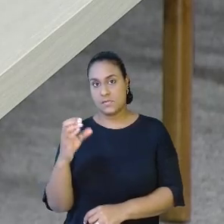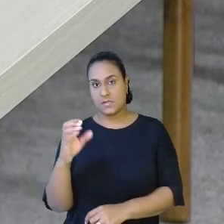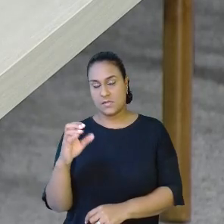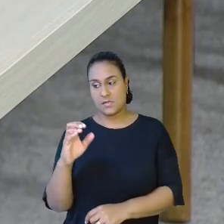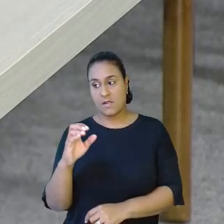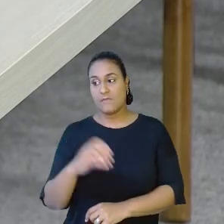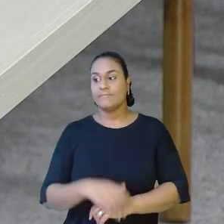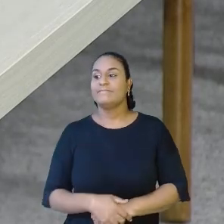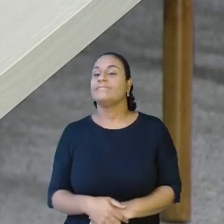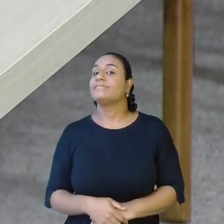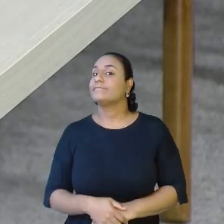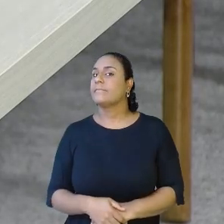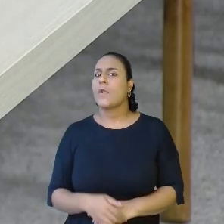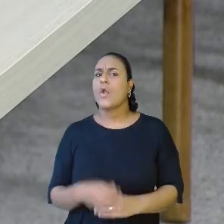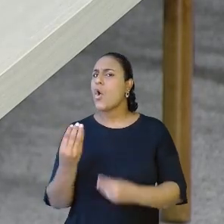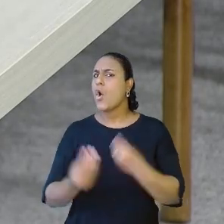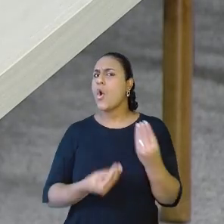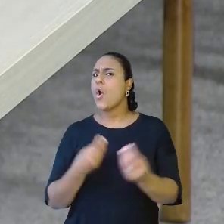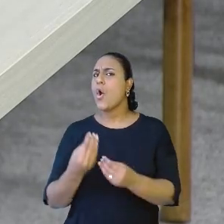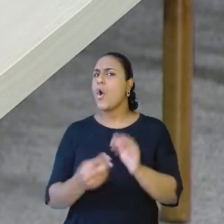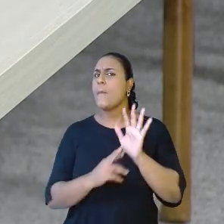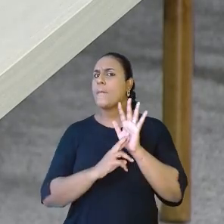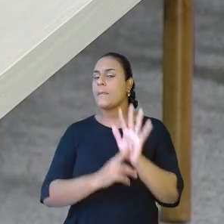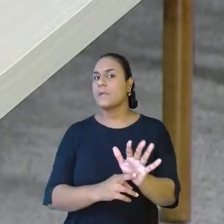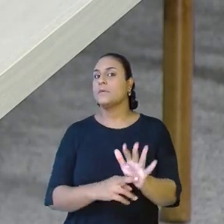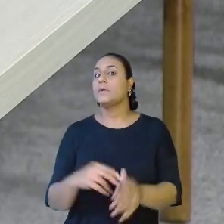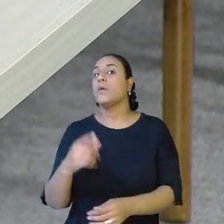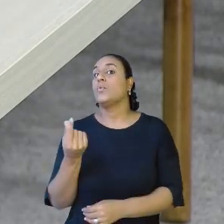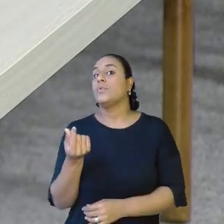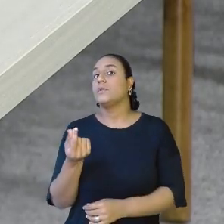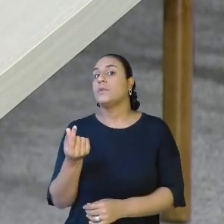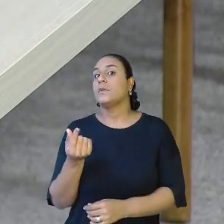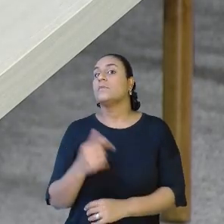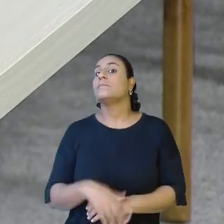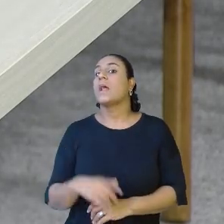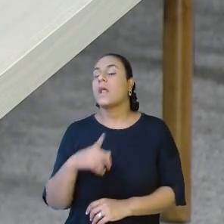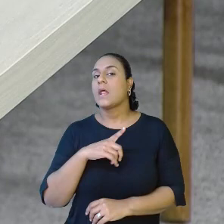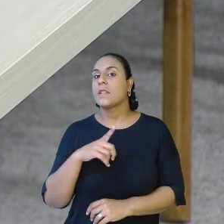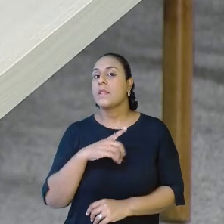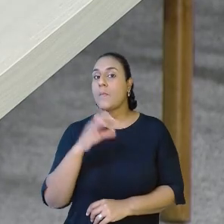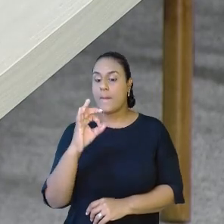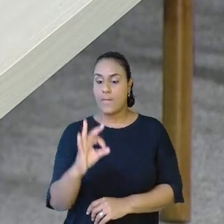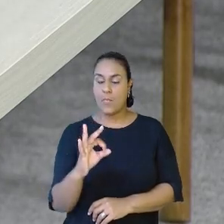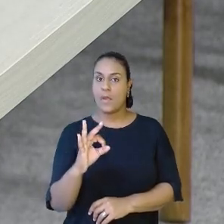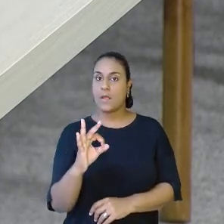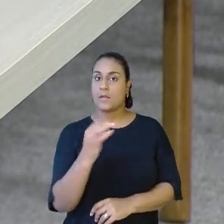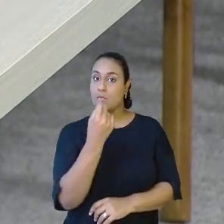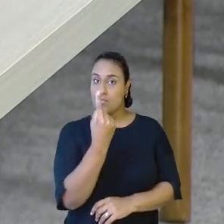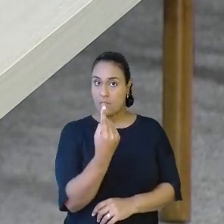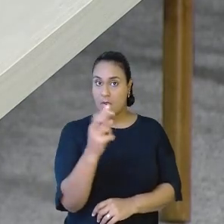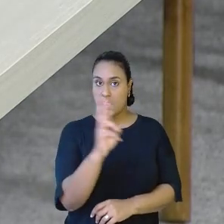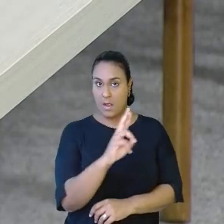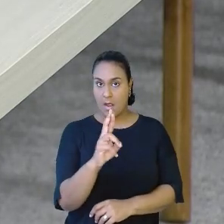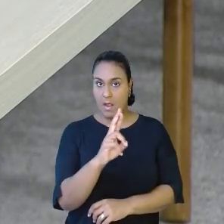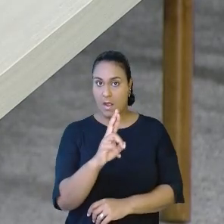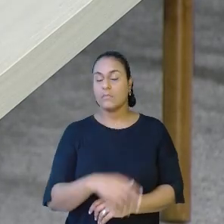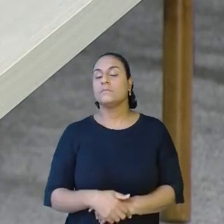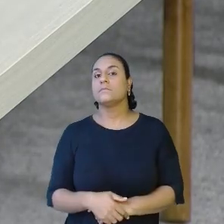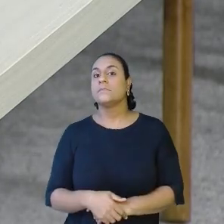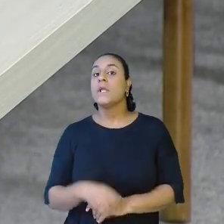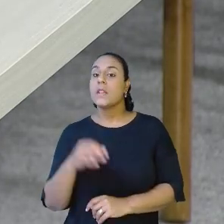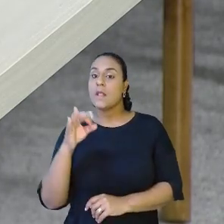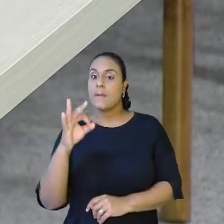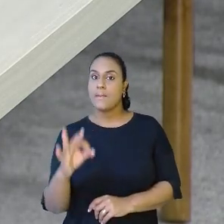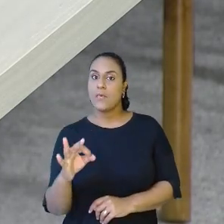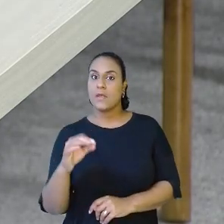1,25. Então, nós podemos representar, ó, com o nosso dinheiro. Nós temos aqui uma moeda de R$ 1 e temos a